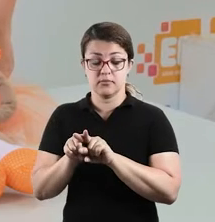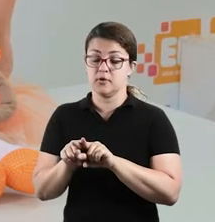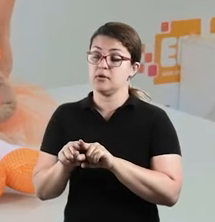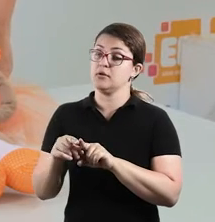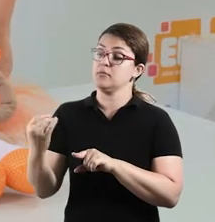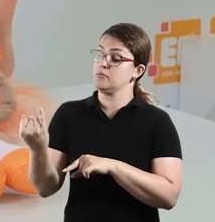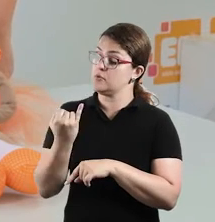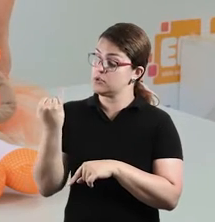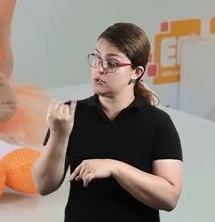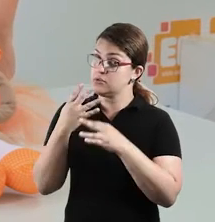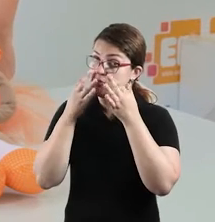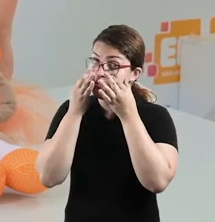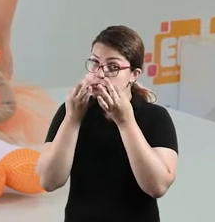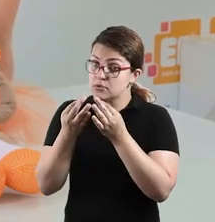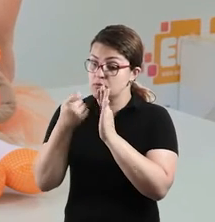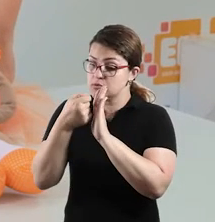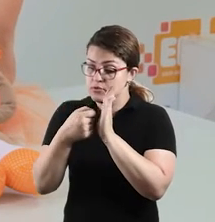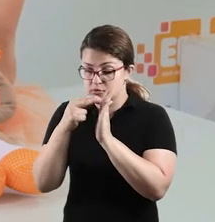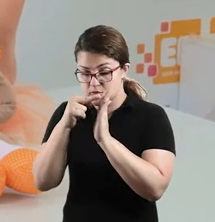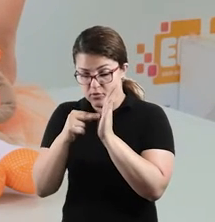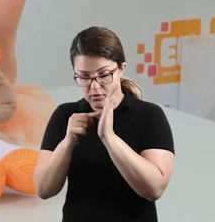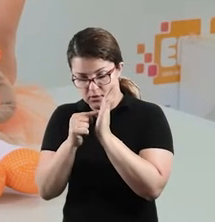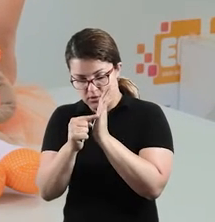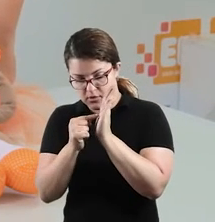a importância na atenção da leitura.